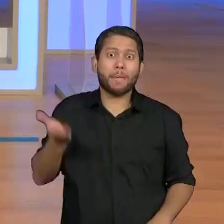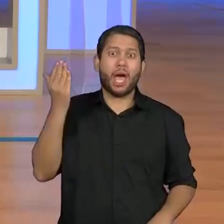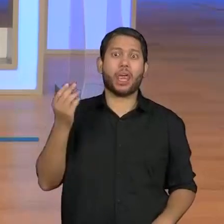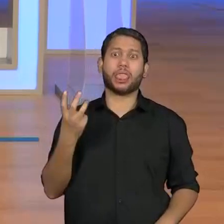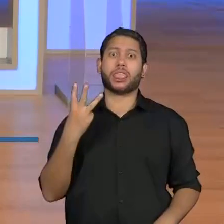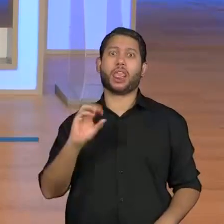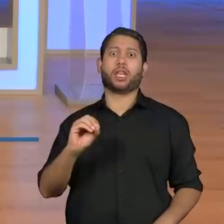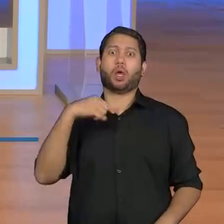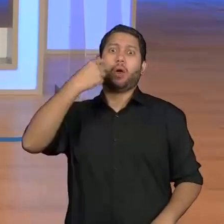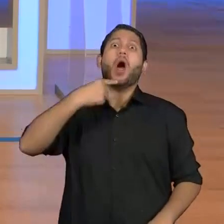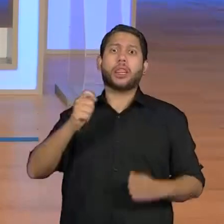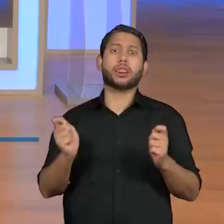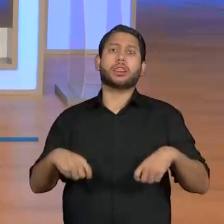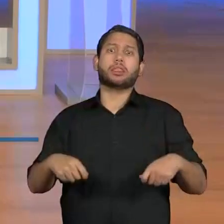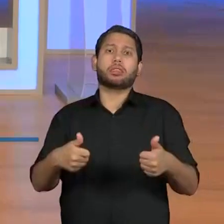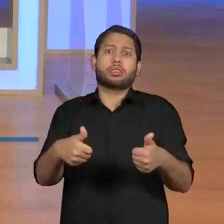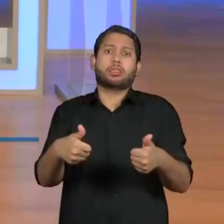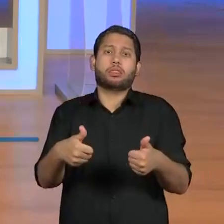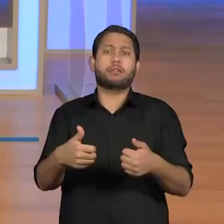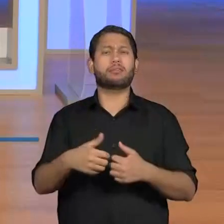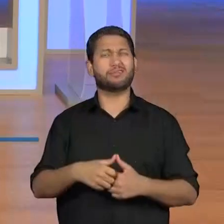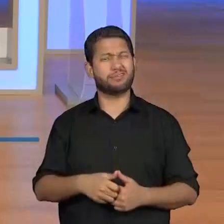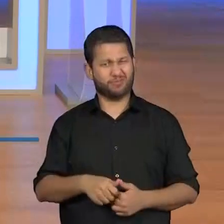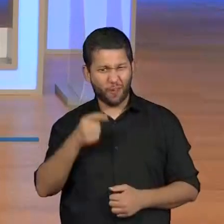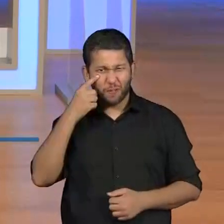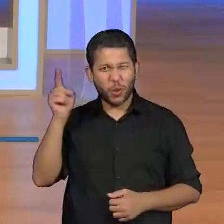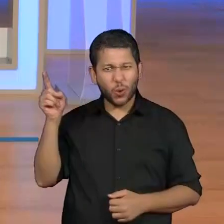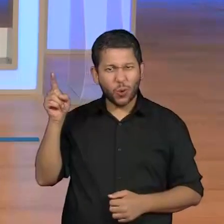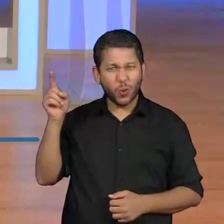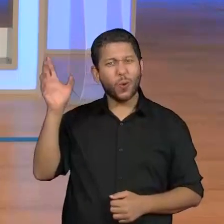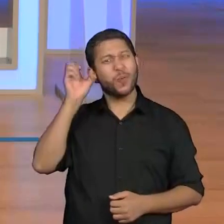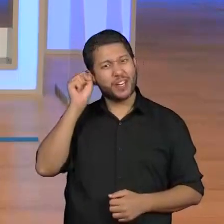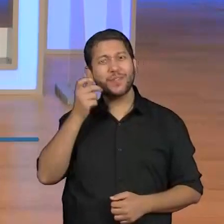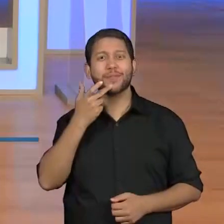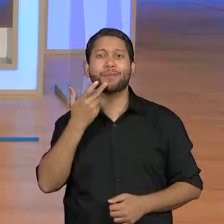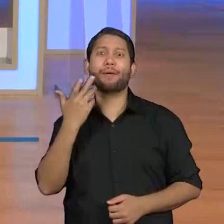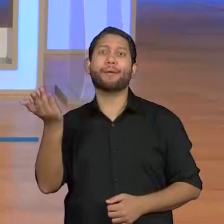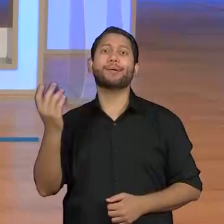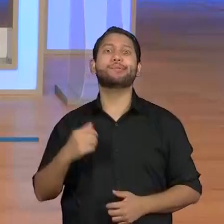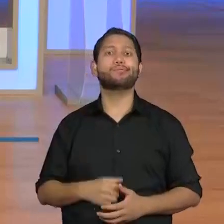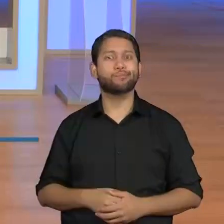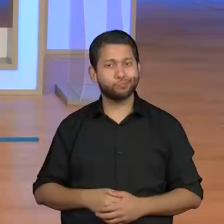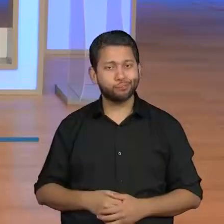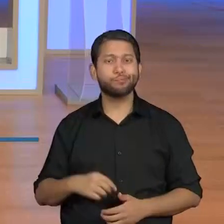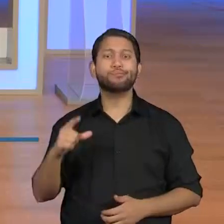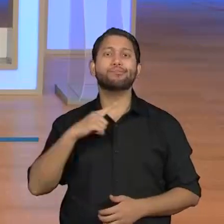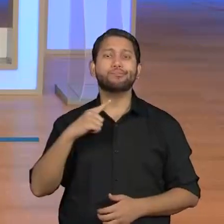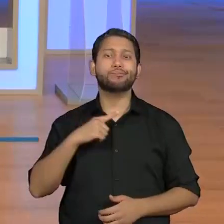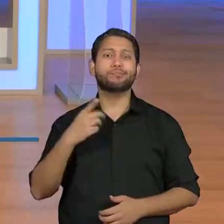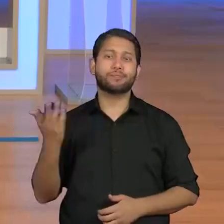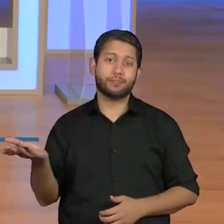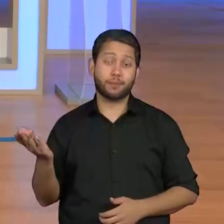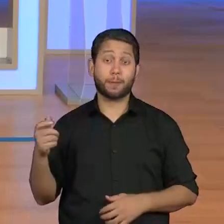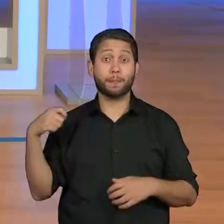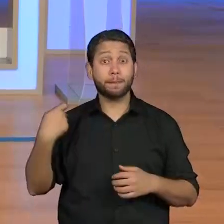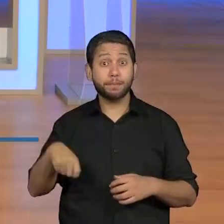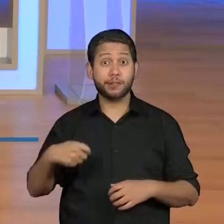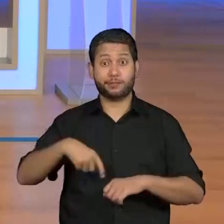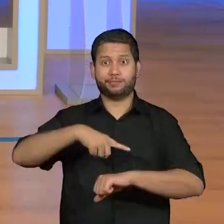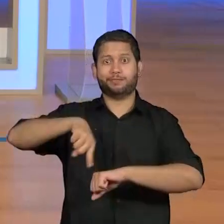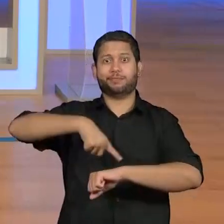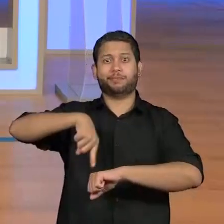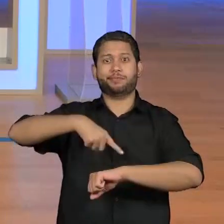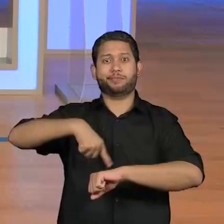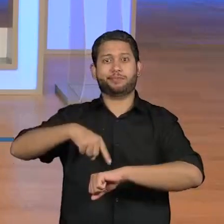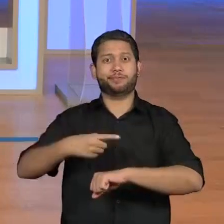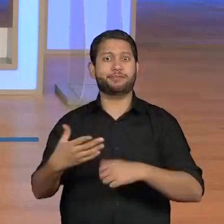ouviram falar nisso? Olha, esse é um tipo de problema aí com horas que a gente tem. A falta de tempo para